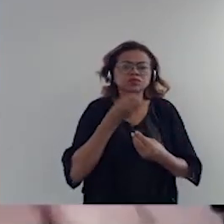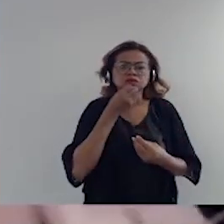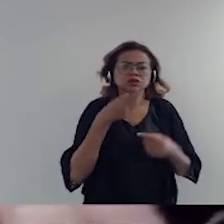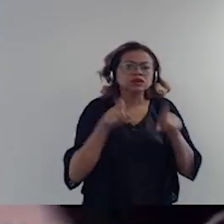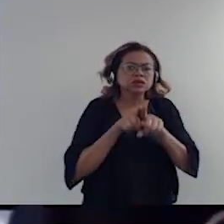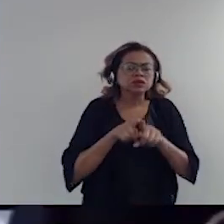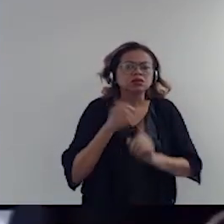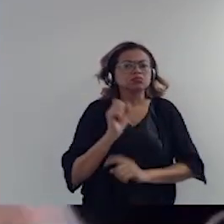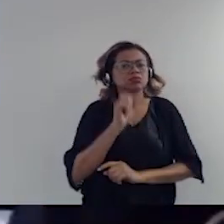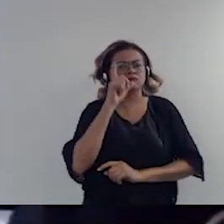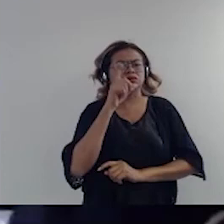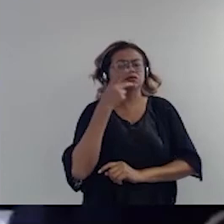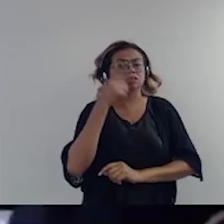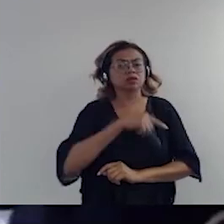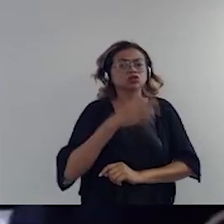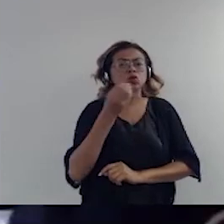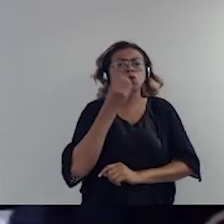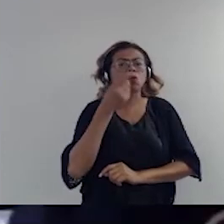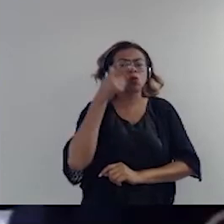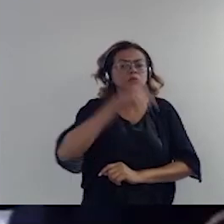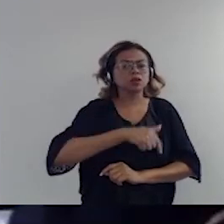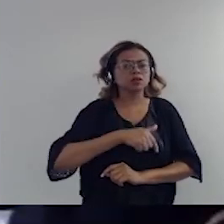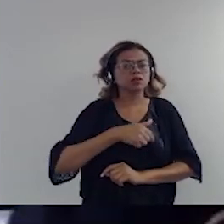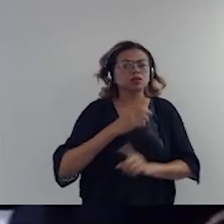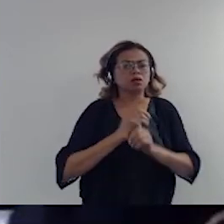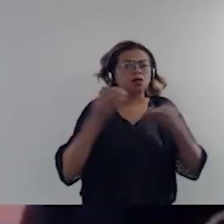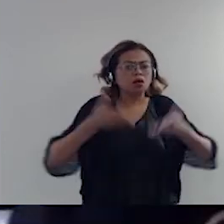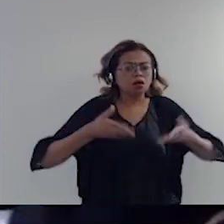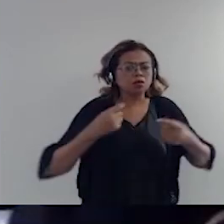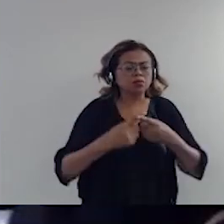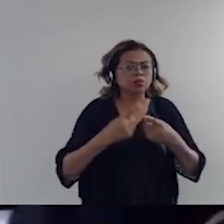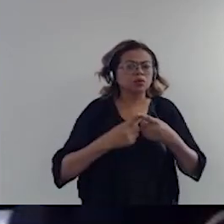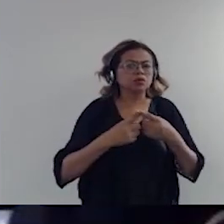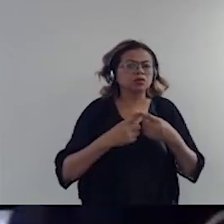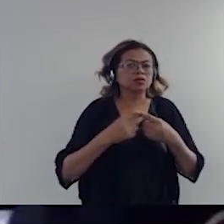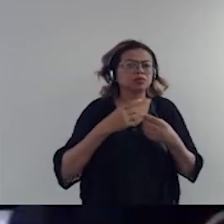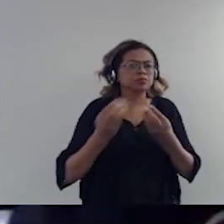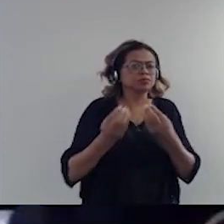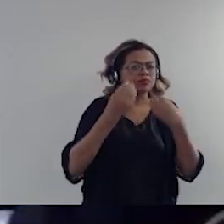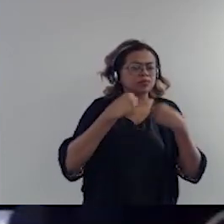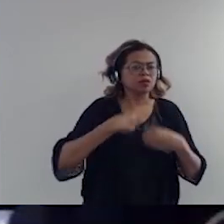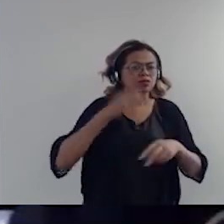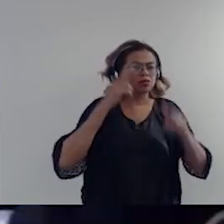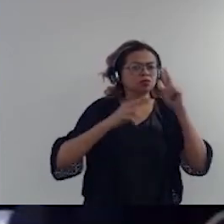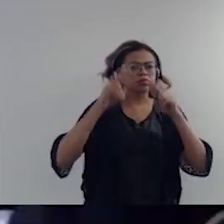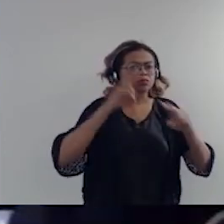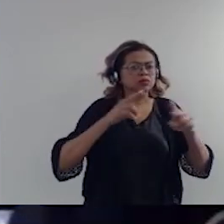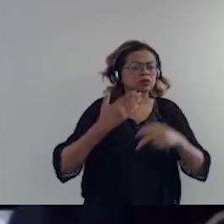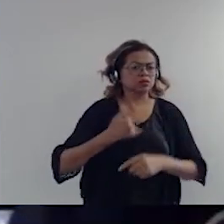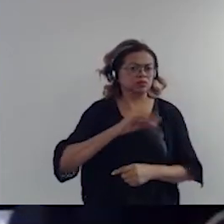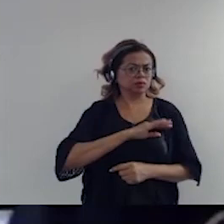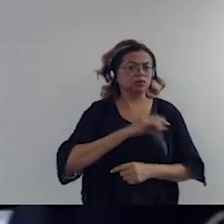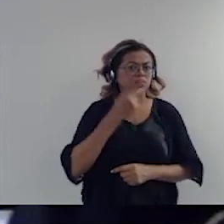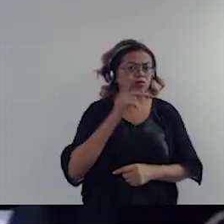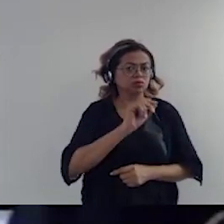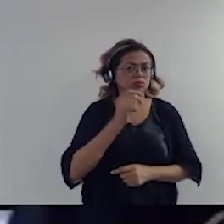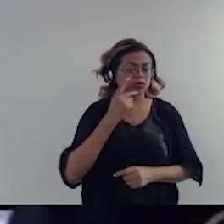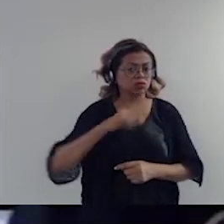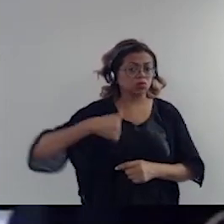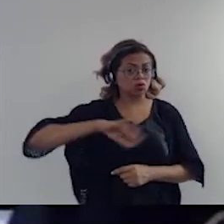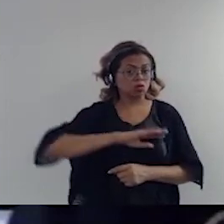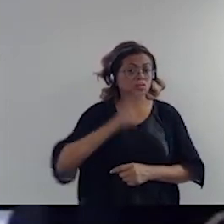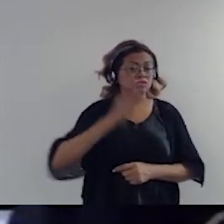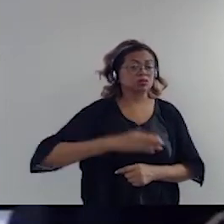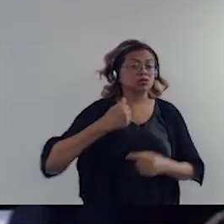muito interessante a composição desse painel, justamente, doutora Daniele, porque traz uma visão de quem está na